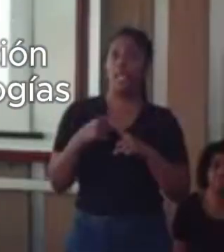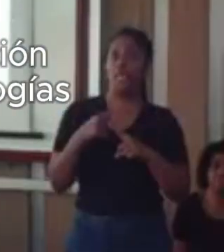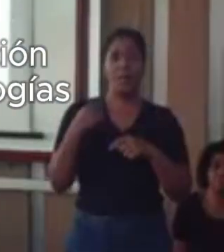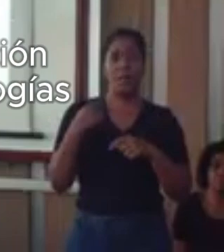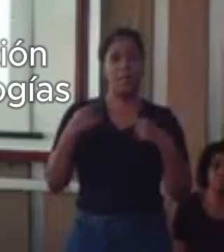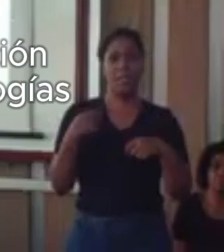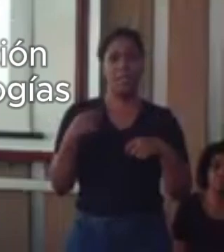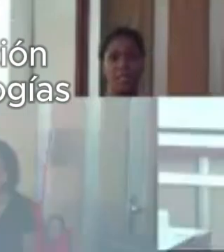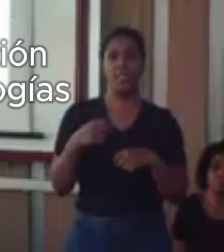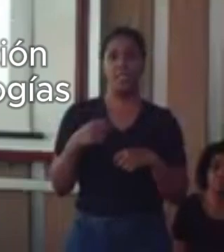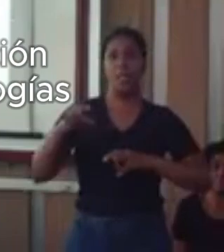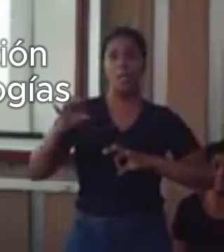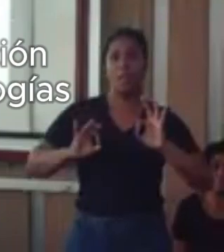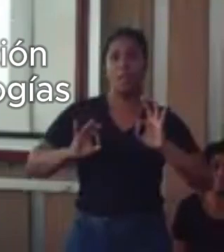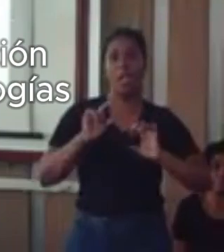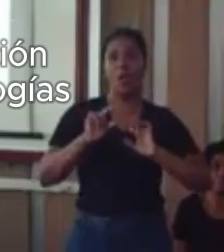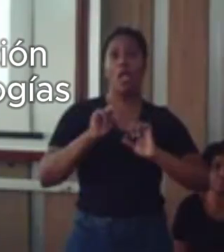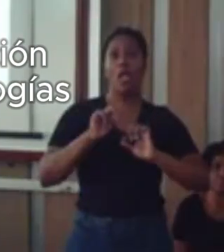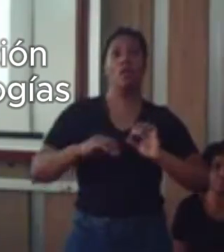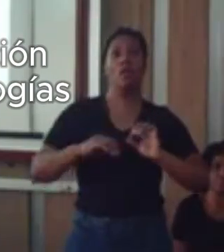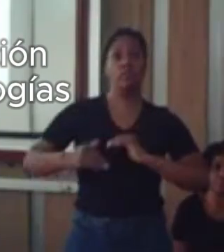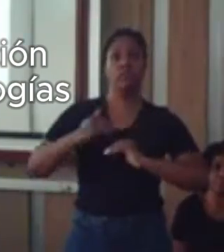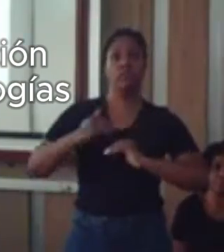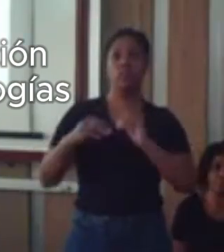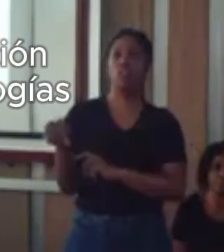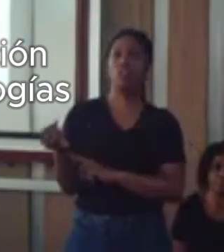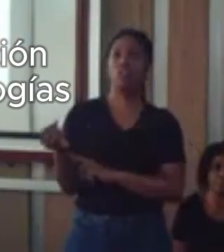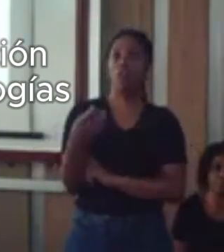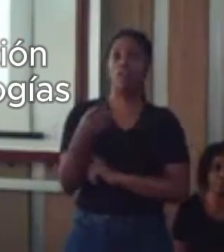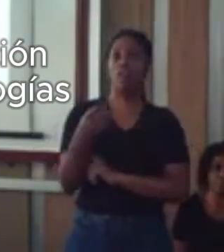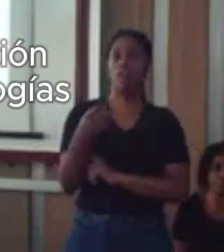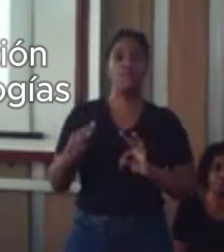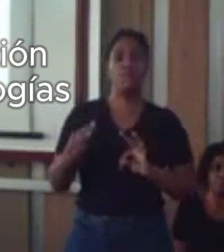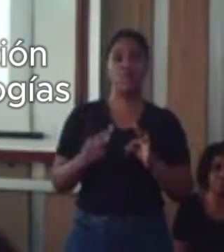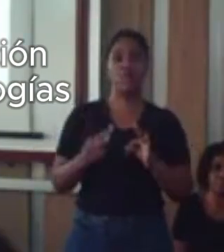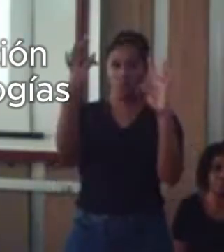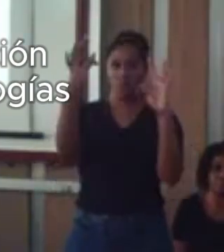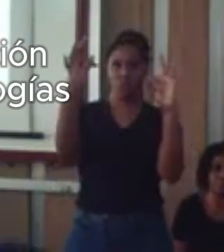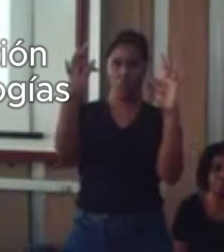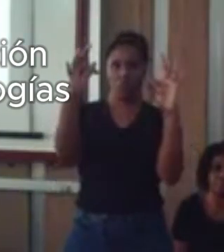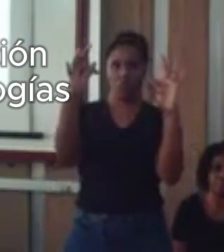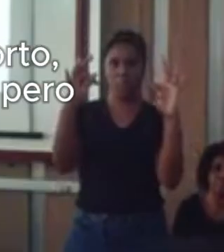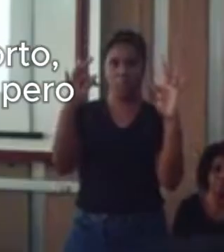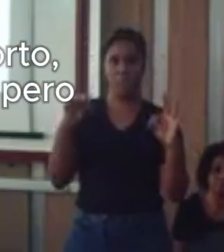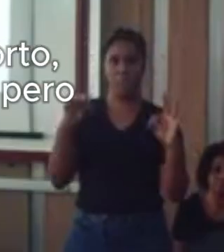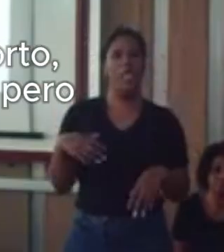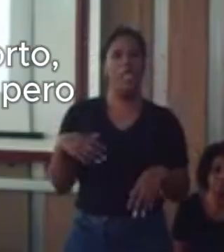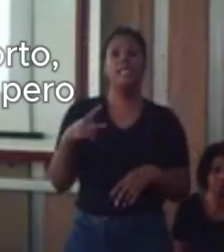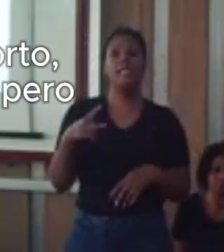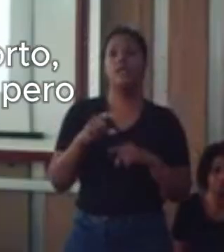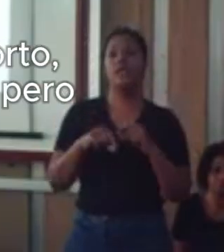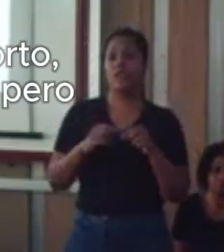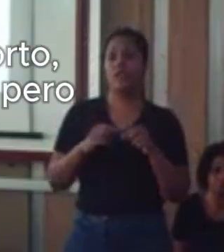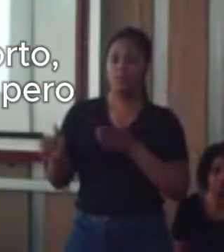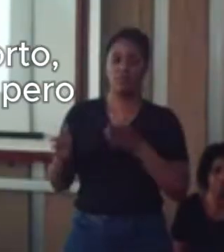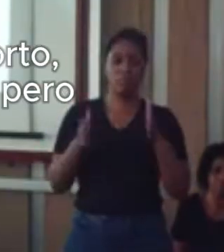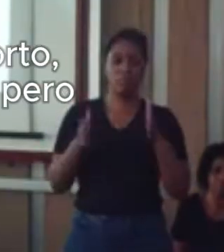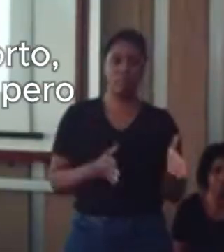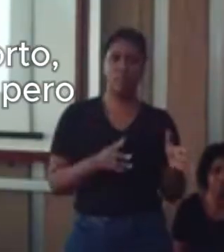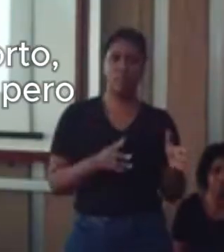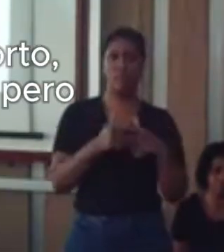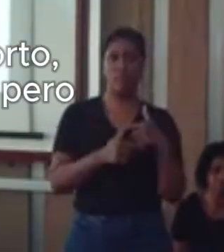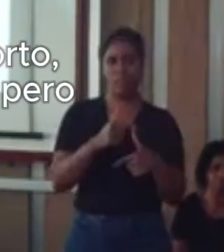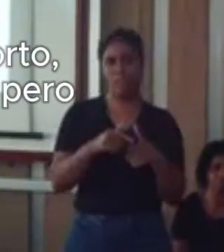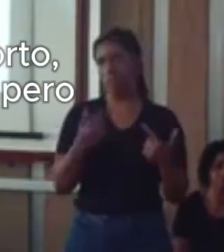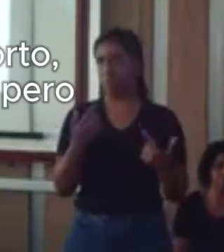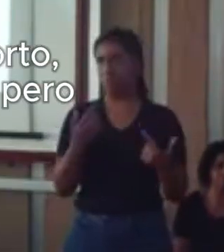do desenvolvimento de novas tecnologias, vamos dizer assim. Então, que tem uma parte do trabalho que está aqui com ciência básica